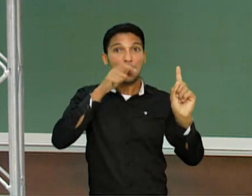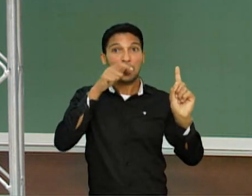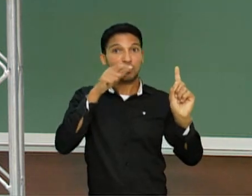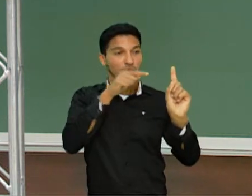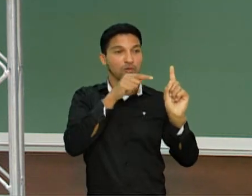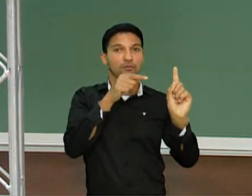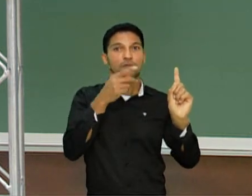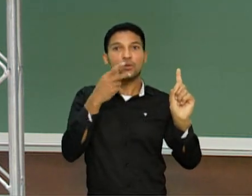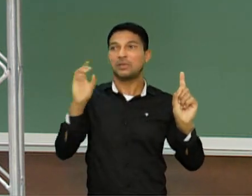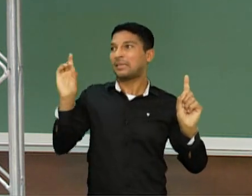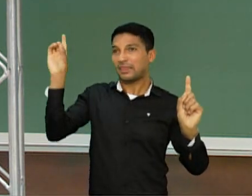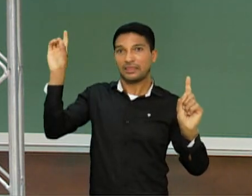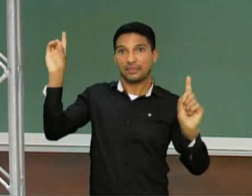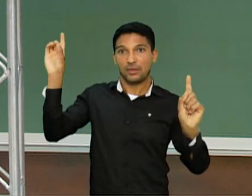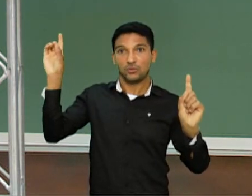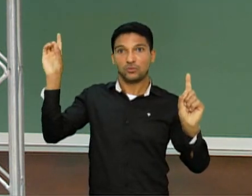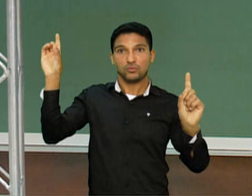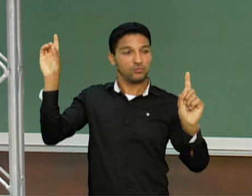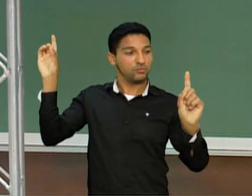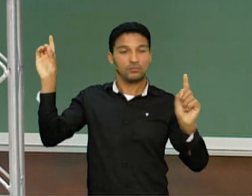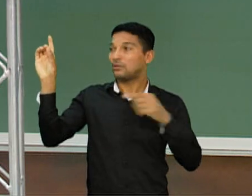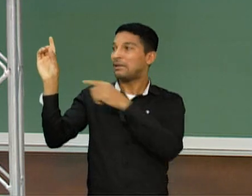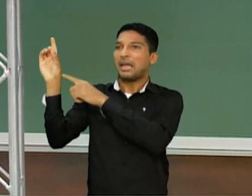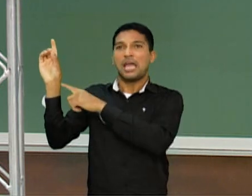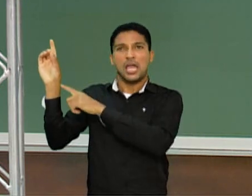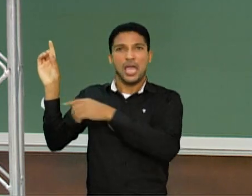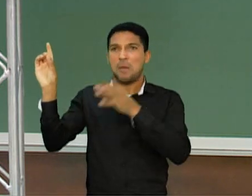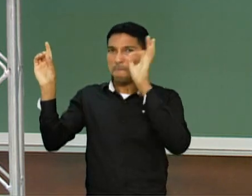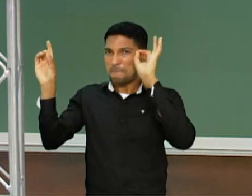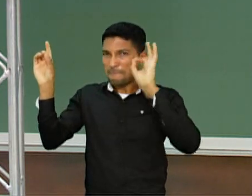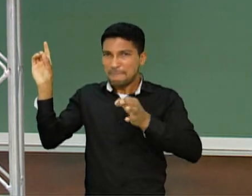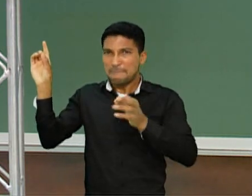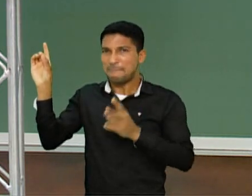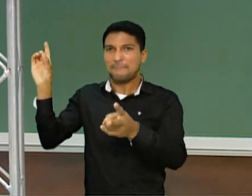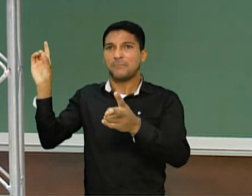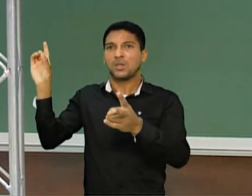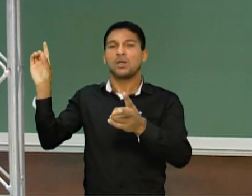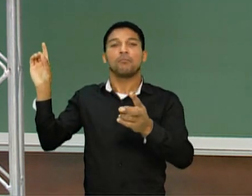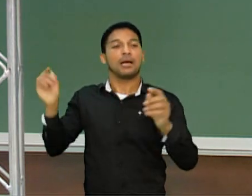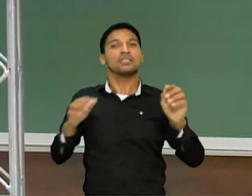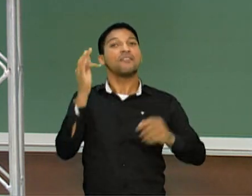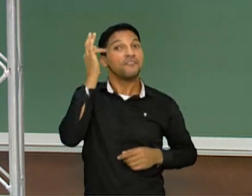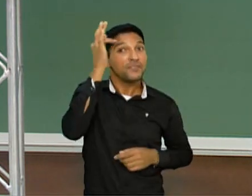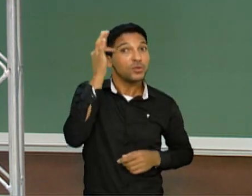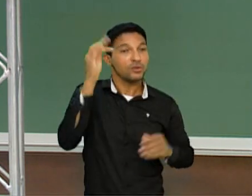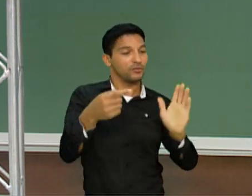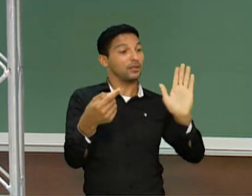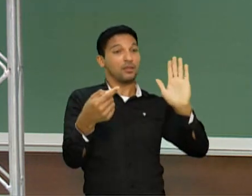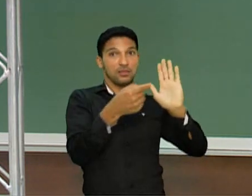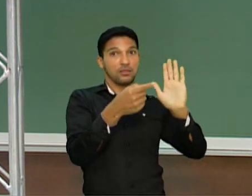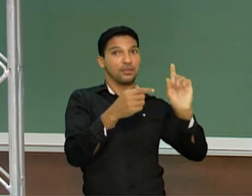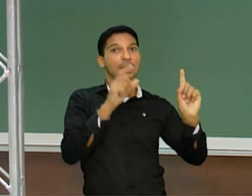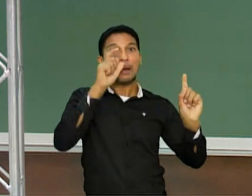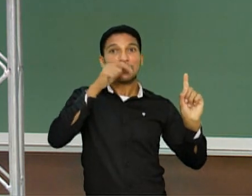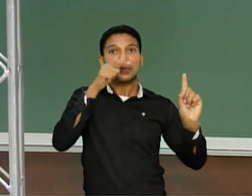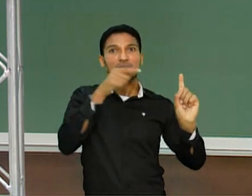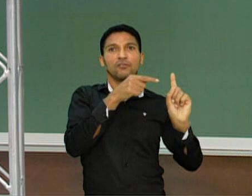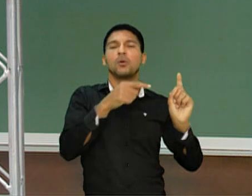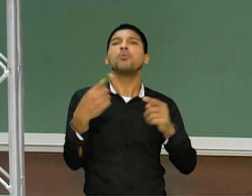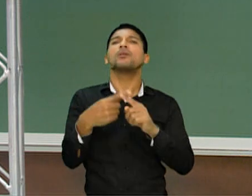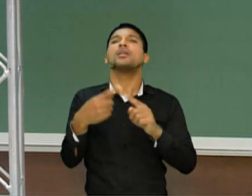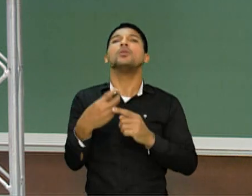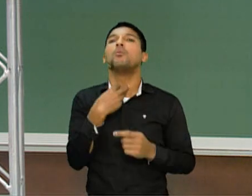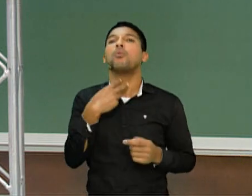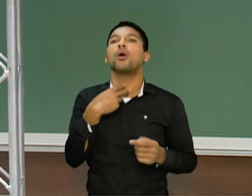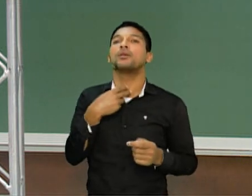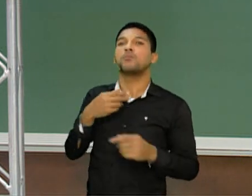um Deus enganador não pode ser aplicado na filosofia do Descartes, ok? Então, dentro de alguns minutinhos eu vou voltar, vou